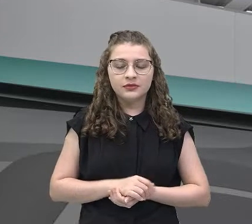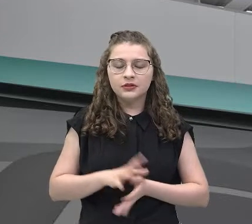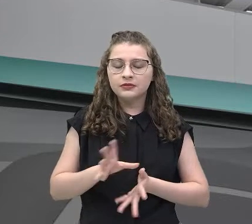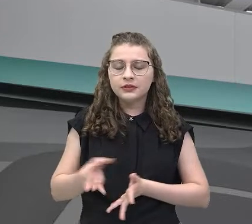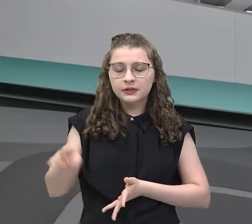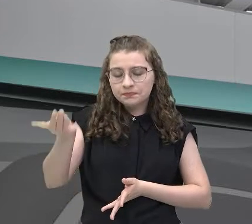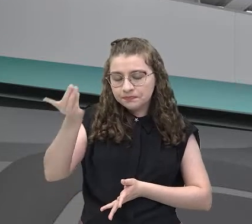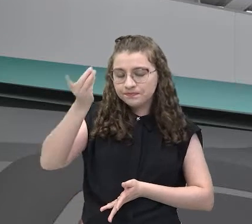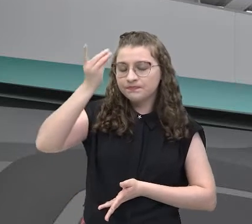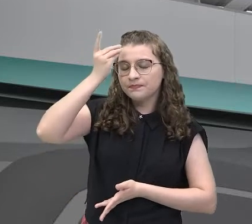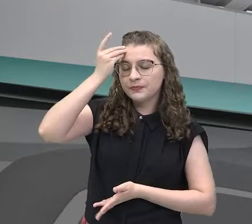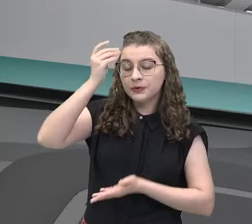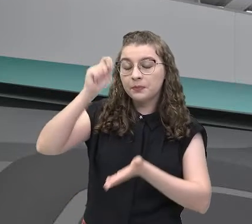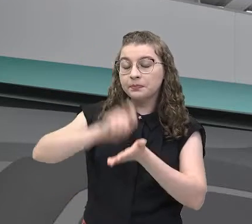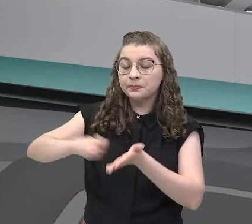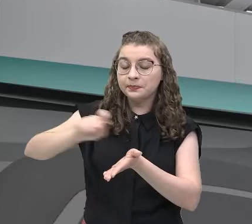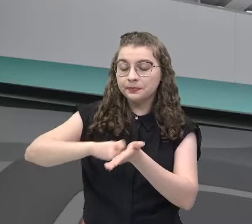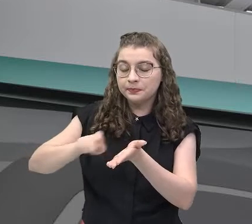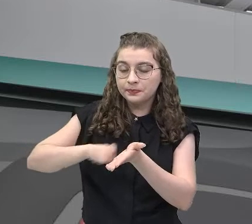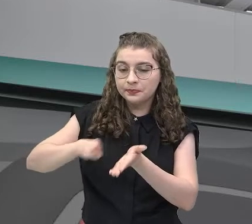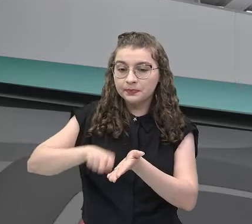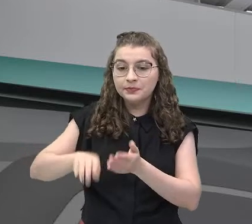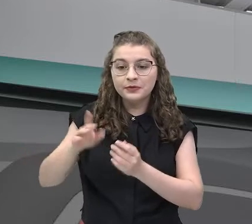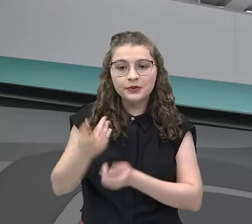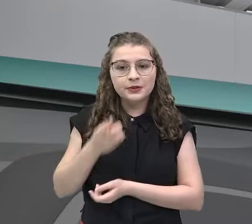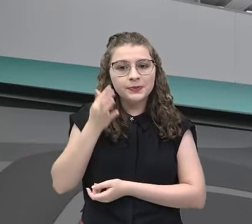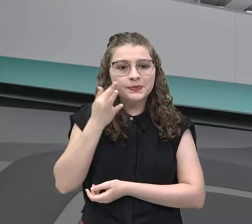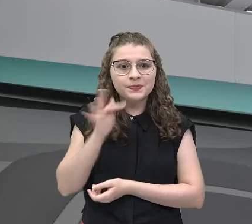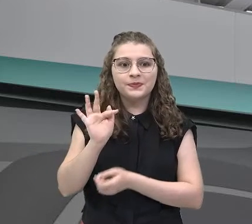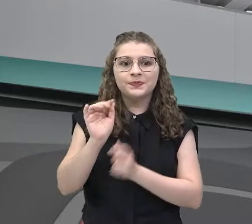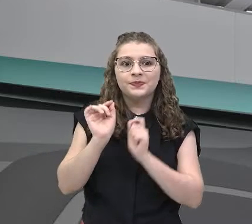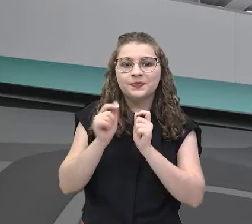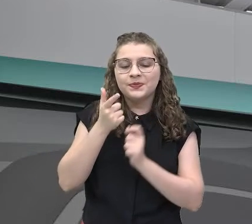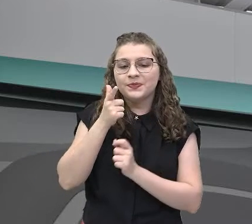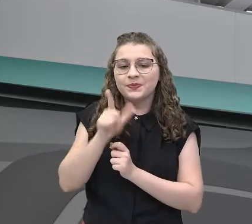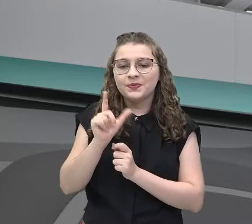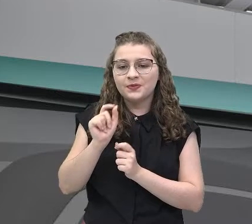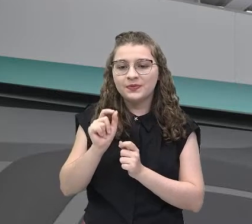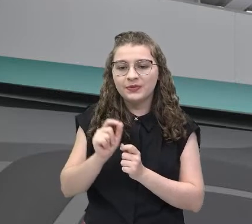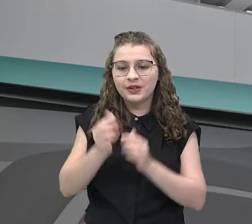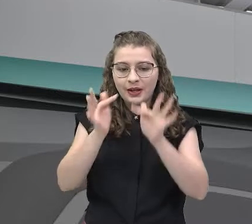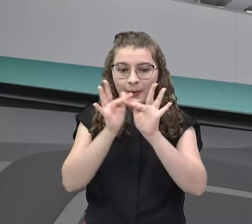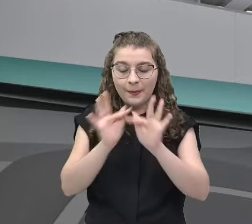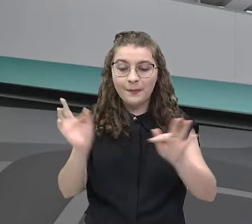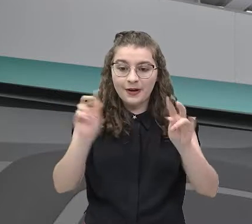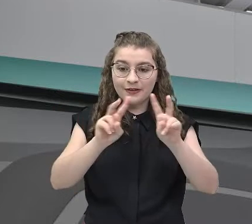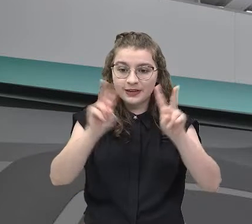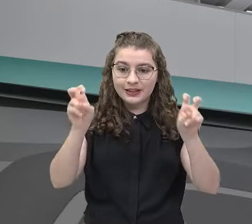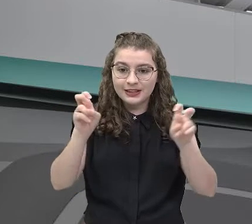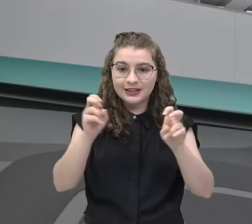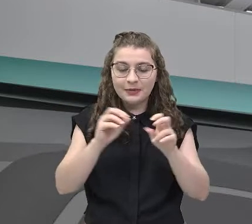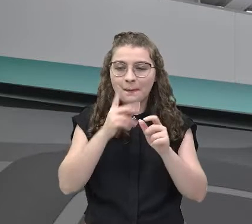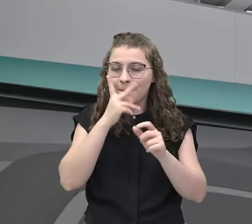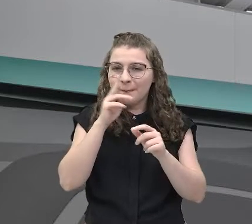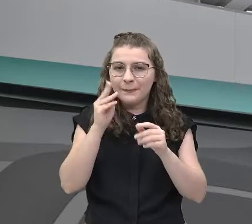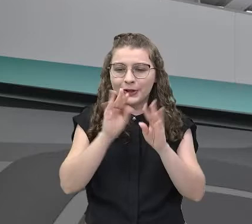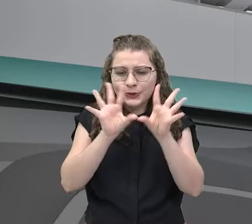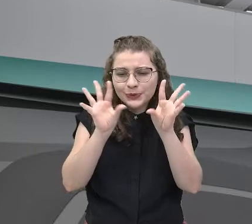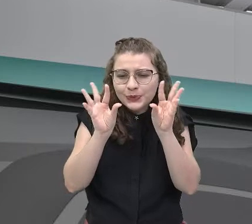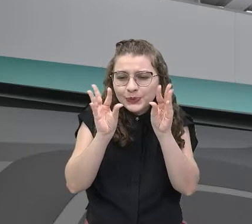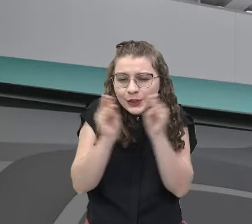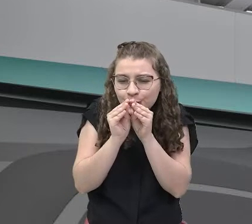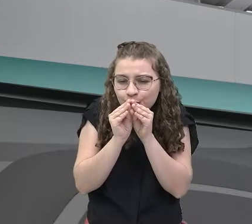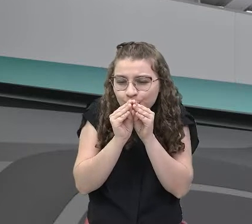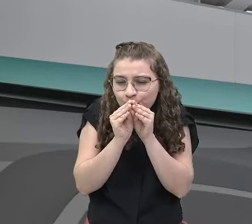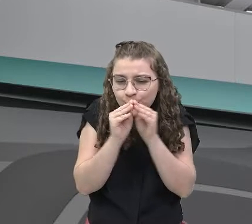de escrever, você consegue fazer algumas frases que a gente chama de tópico frasal, que é como se fosse um resumo do que você quer